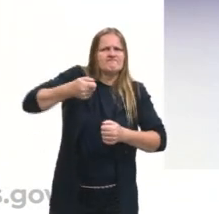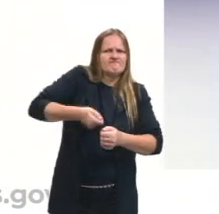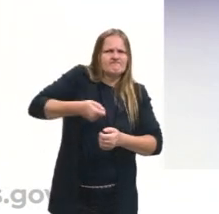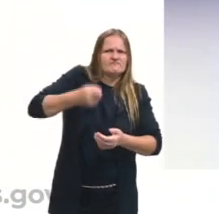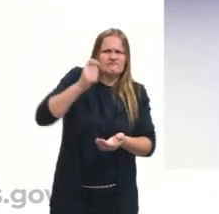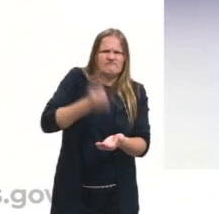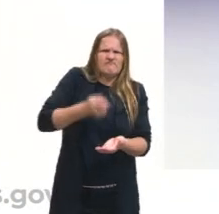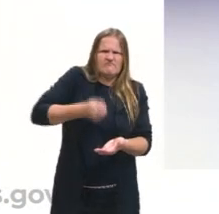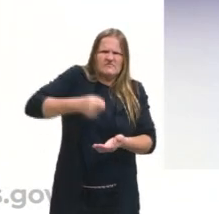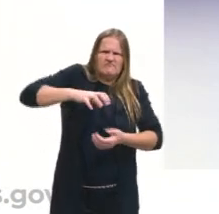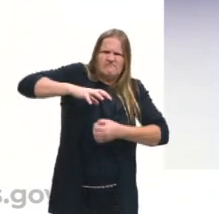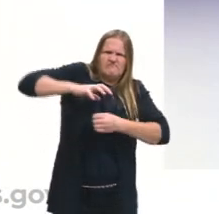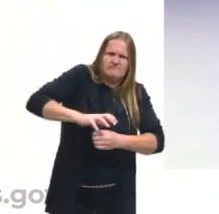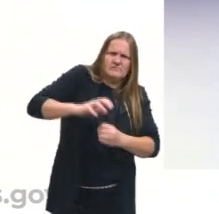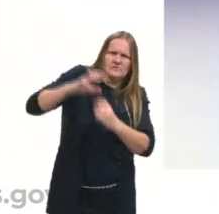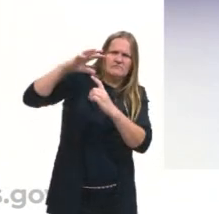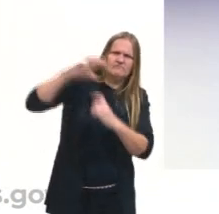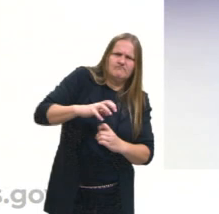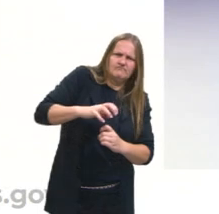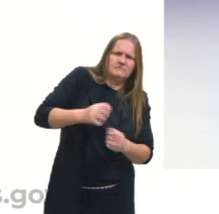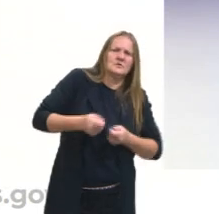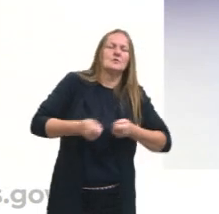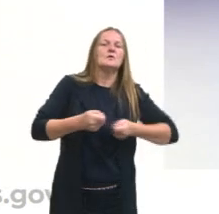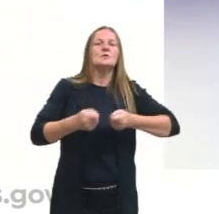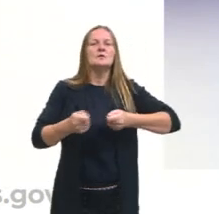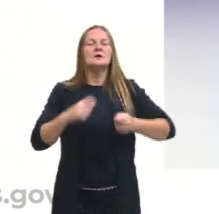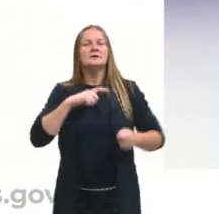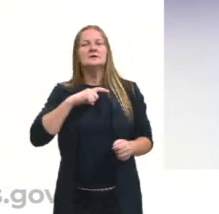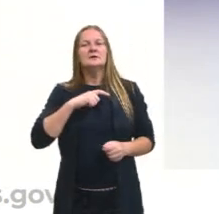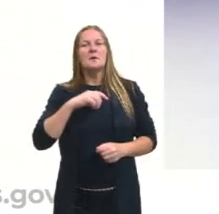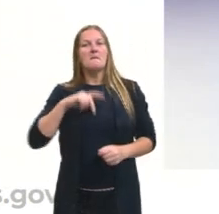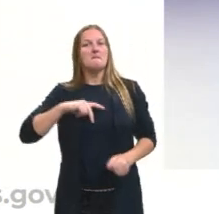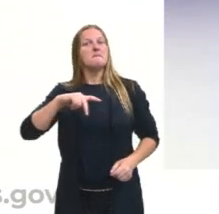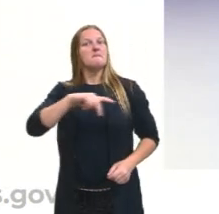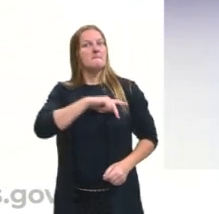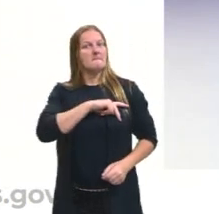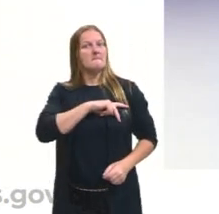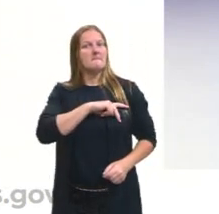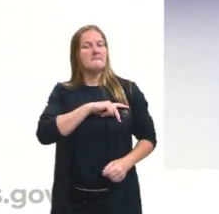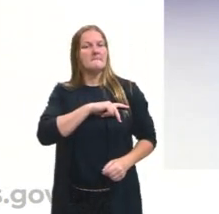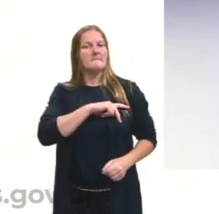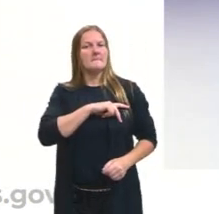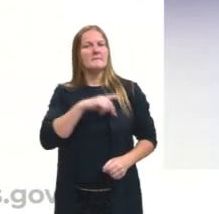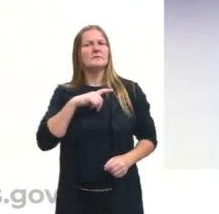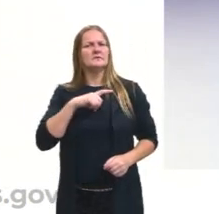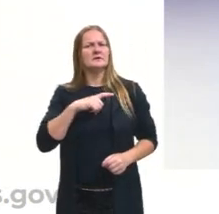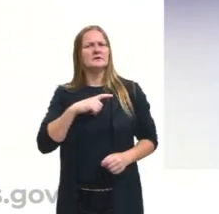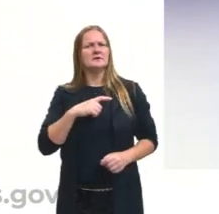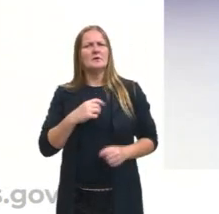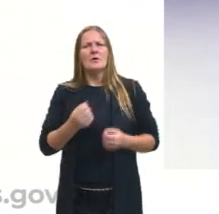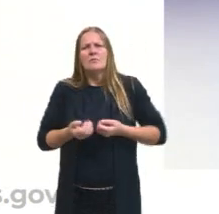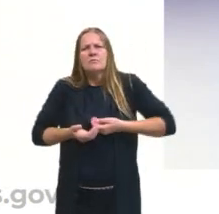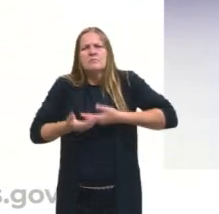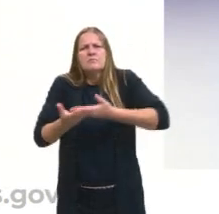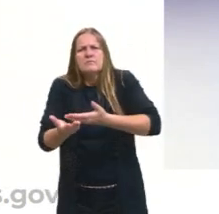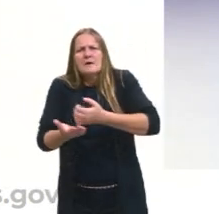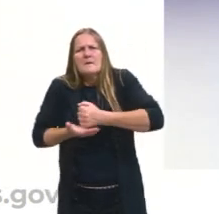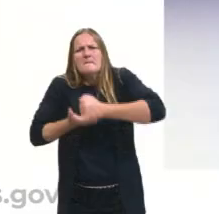para que esses povos foram dominados sejam de certa forma fórum povos que servem